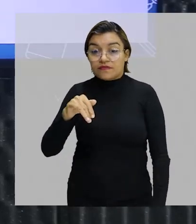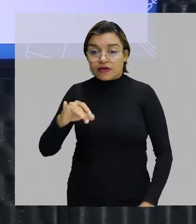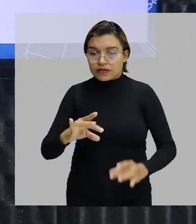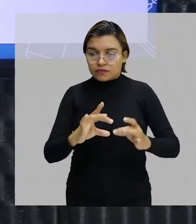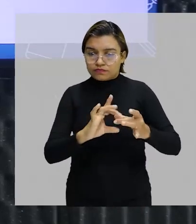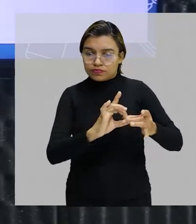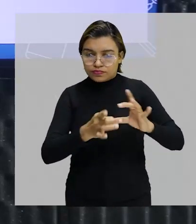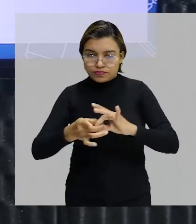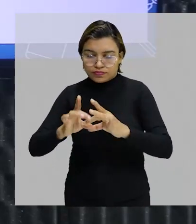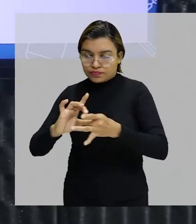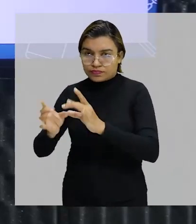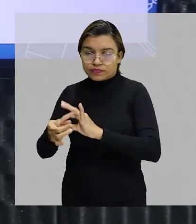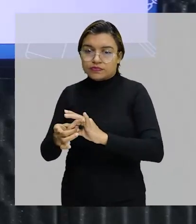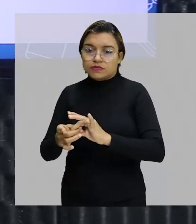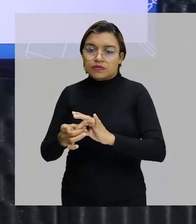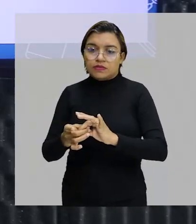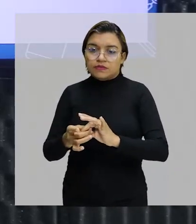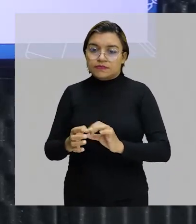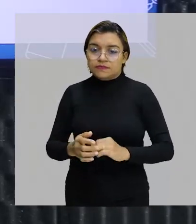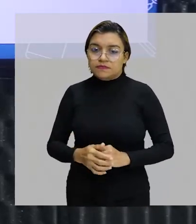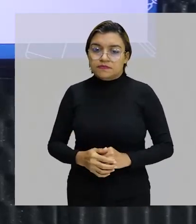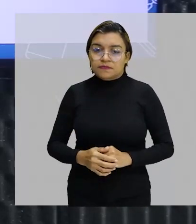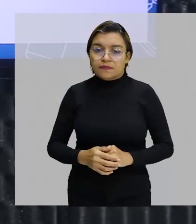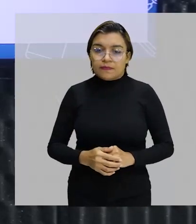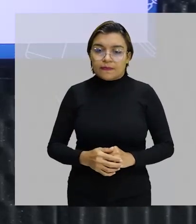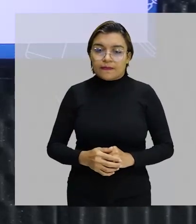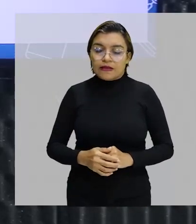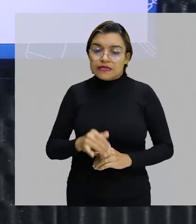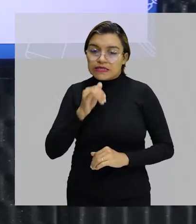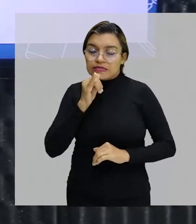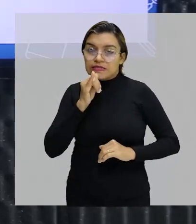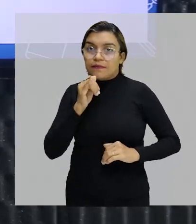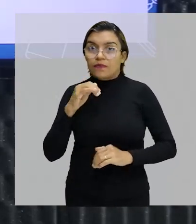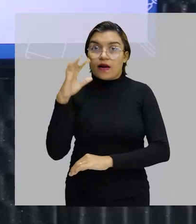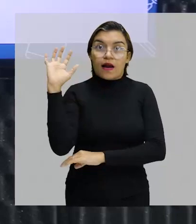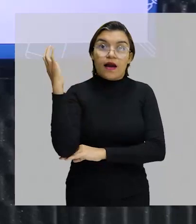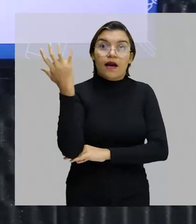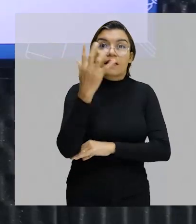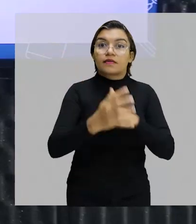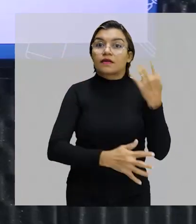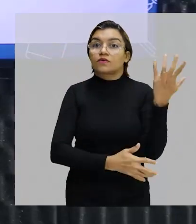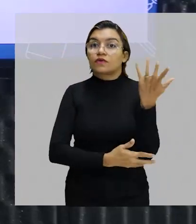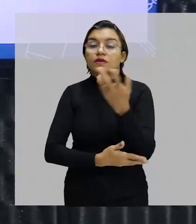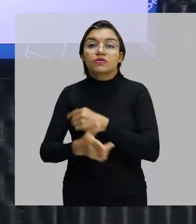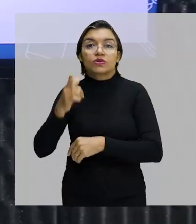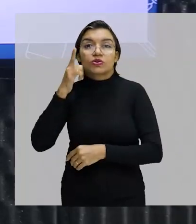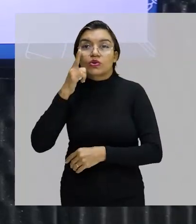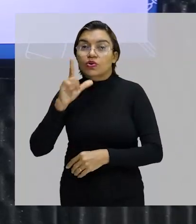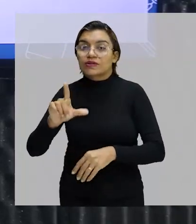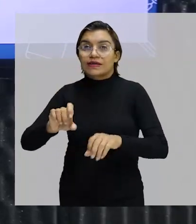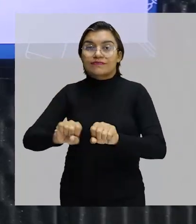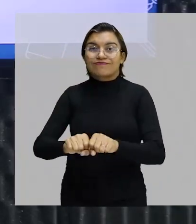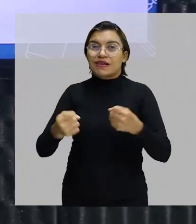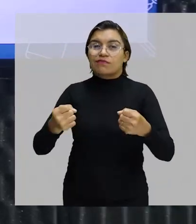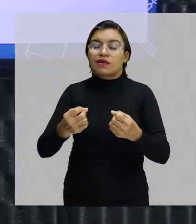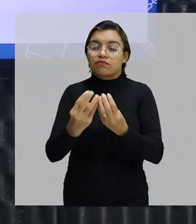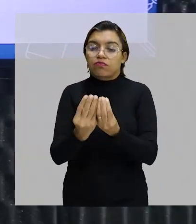a natureza, os micro-organismos presentes na natureza não vão conseguir